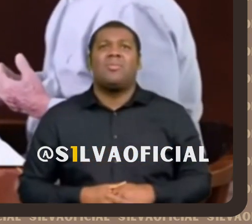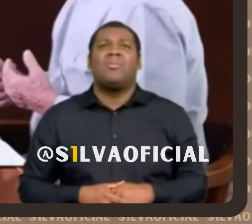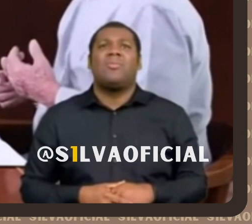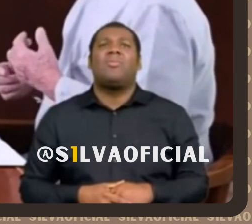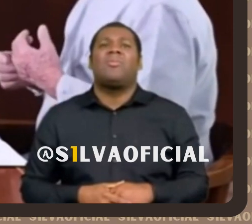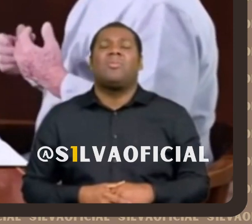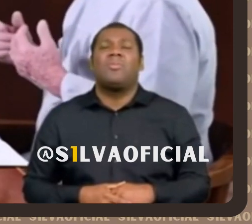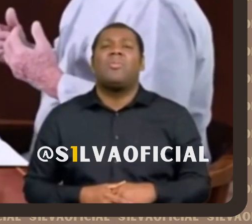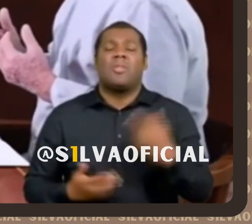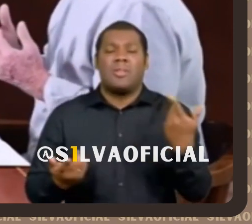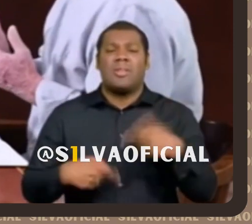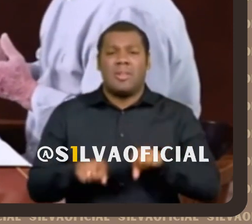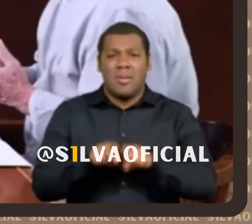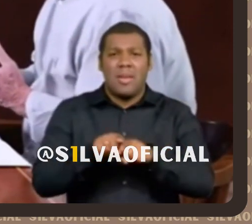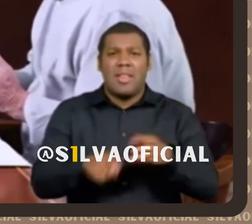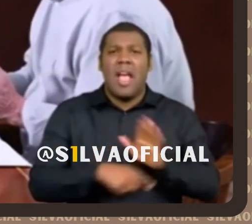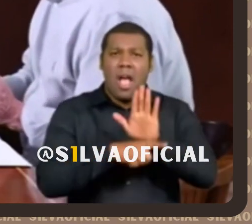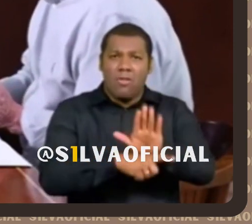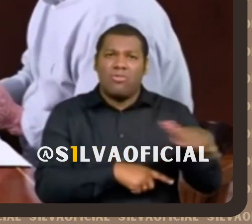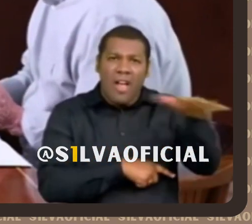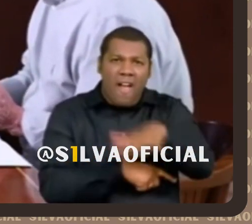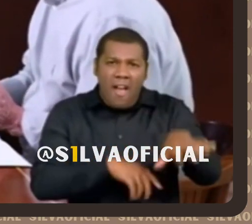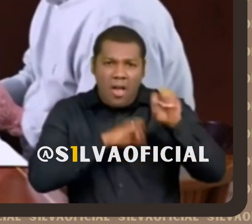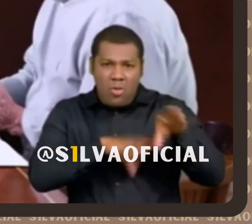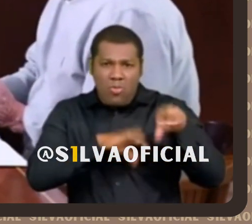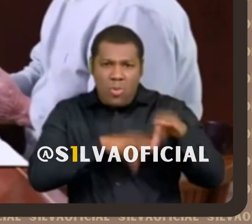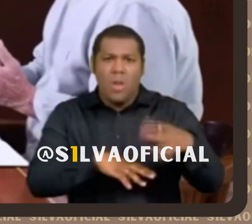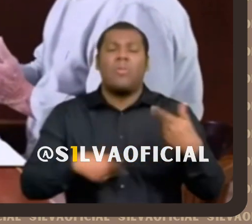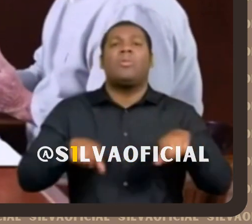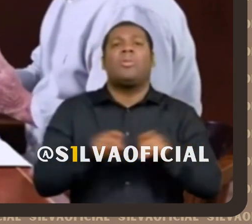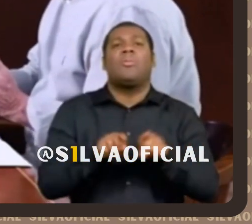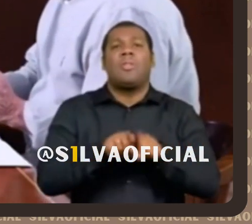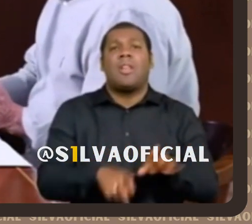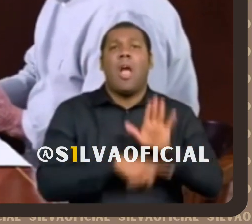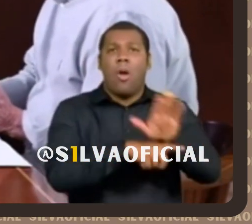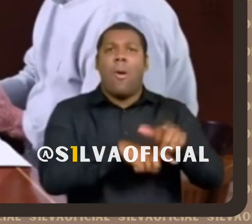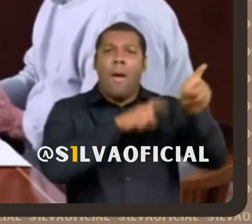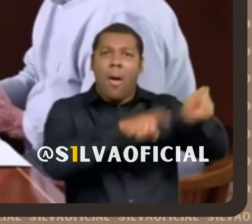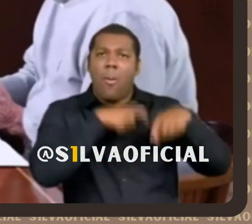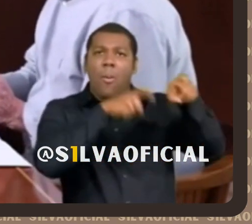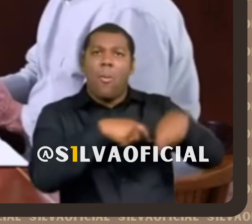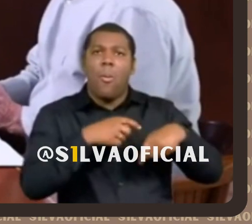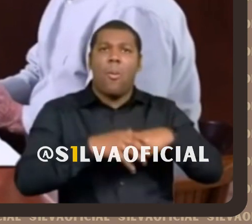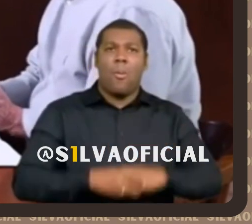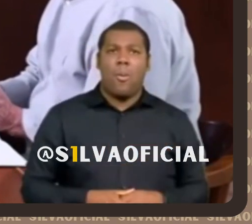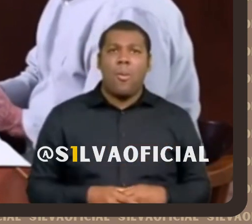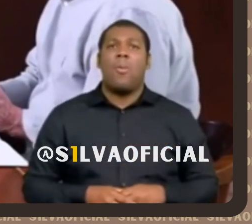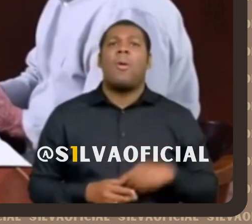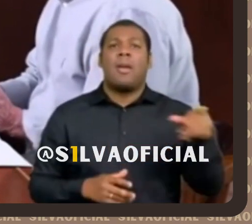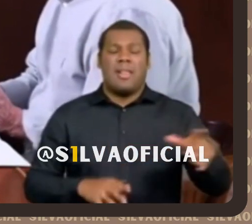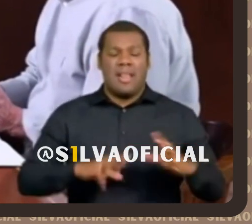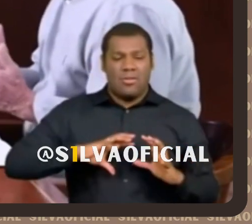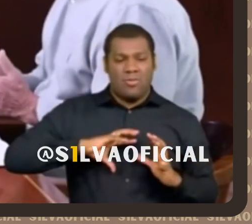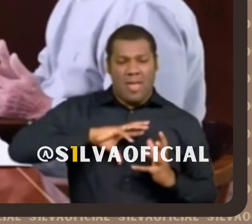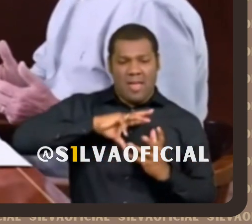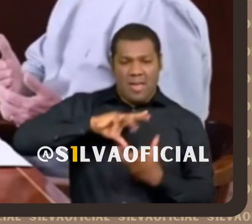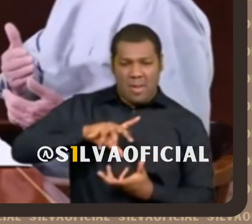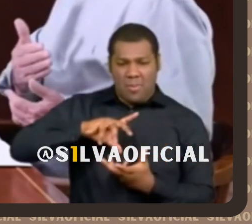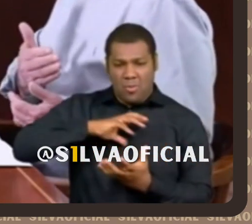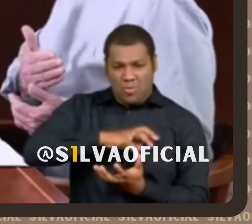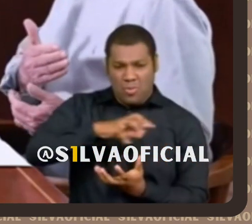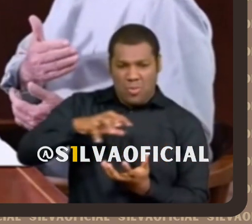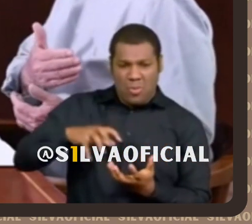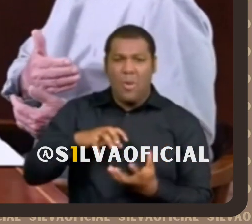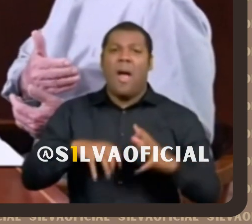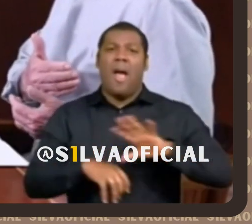na educação, porque a gente pode ajudar na agricultura. Uma parte do continente africano que tem a savana africana